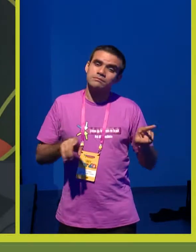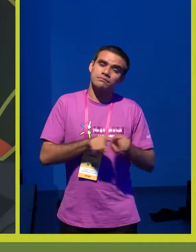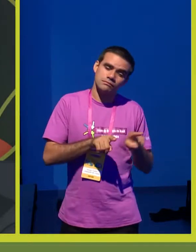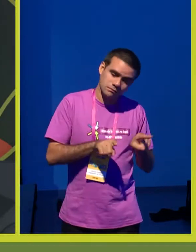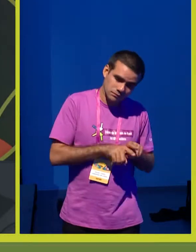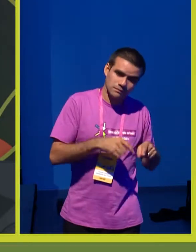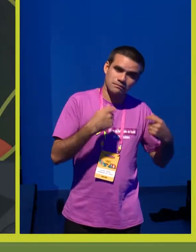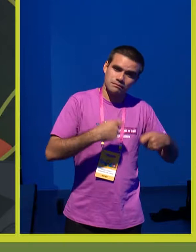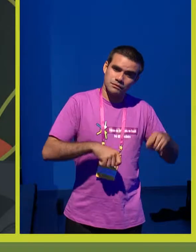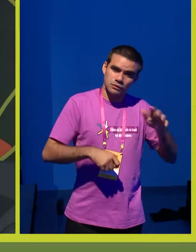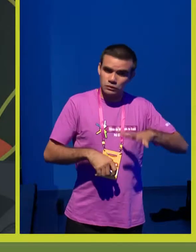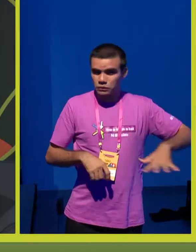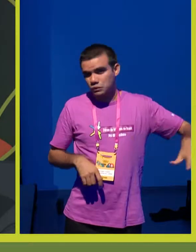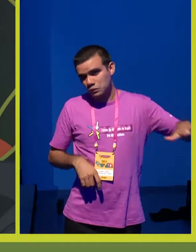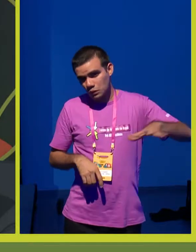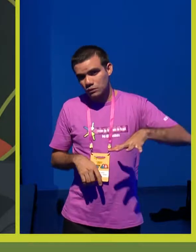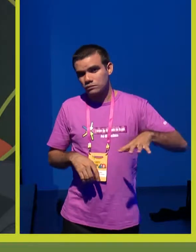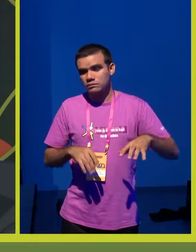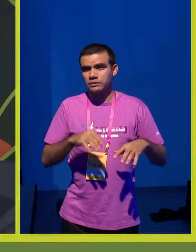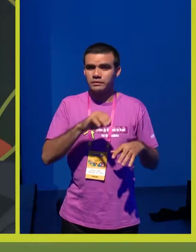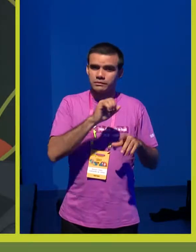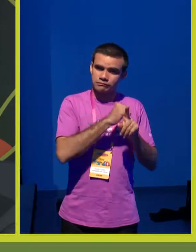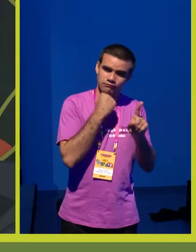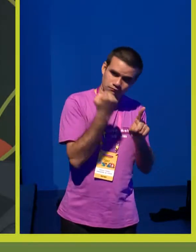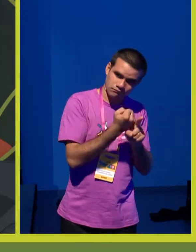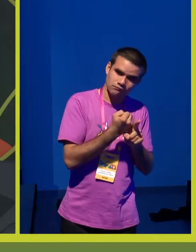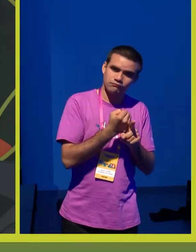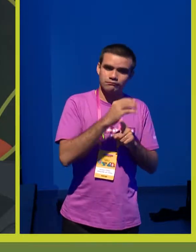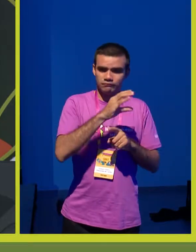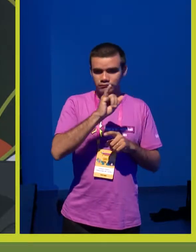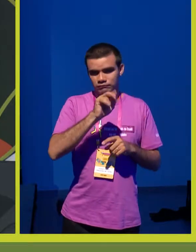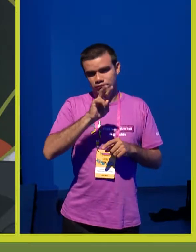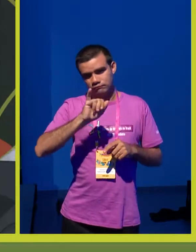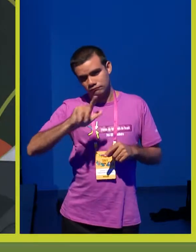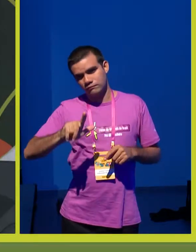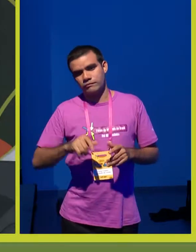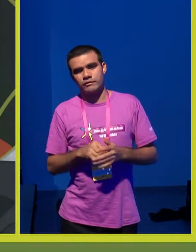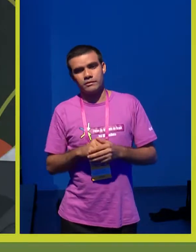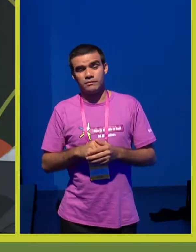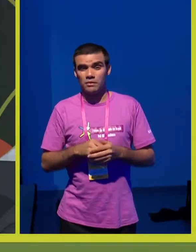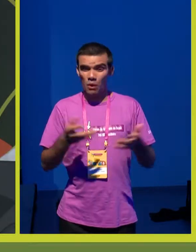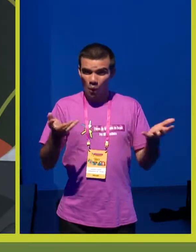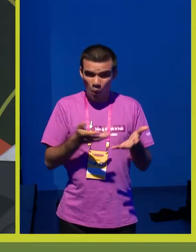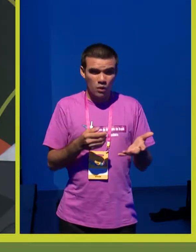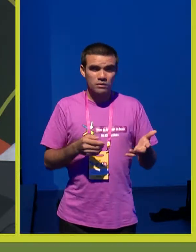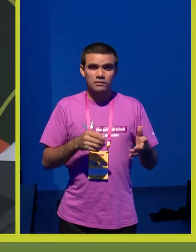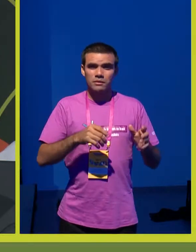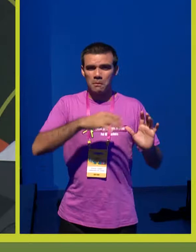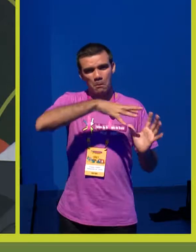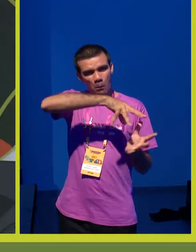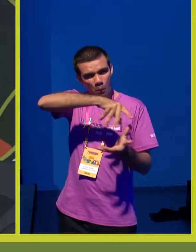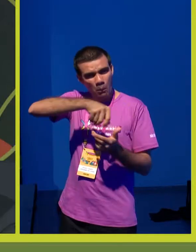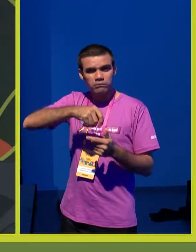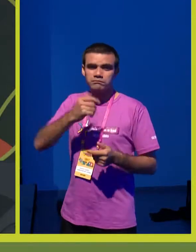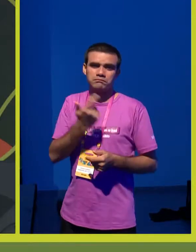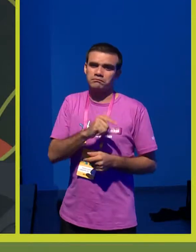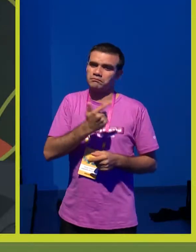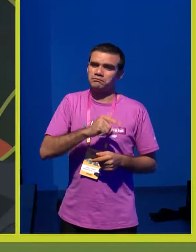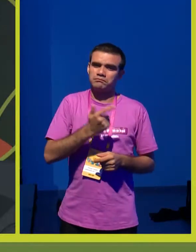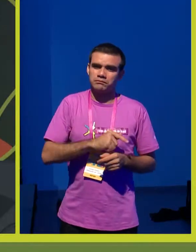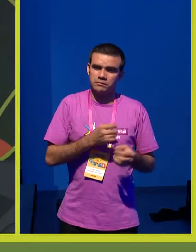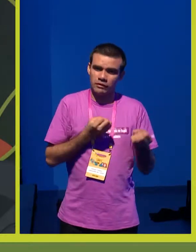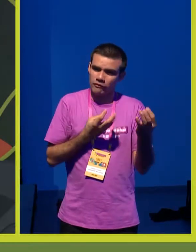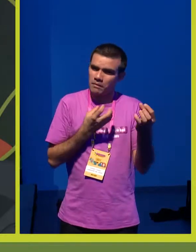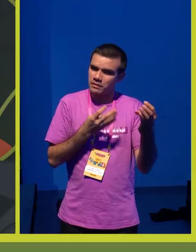órgãos de controle público da sociedade civil hoje em nenhum lugar do mundo os